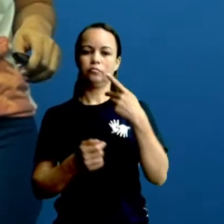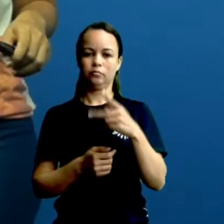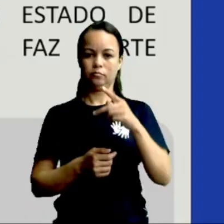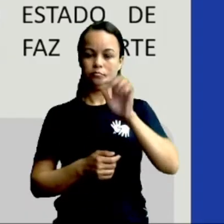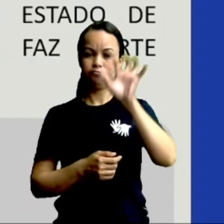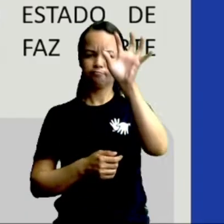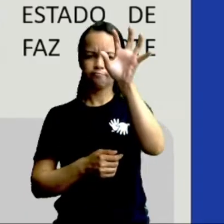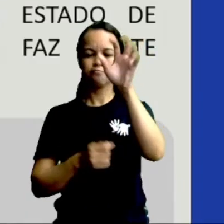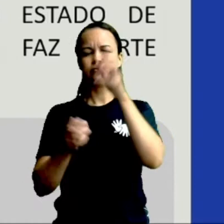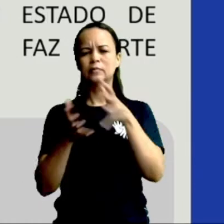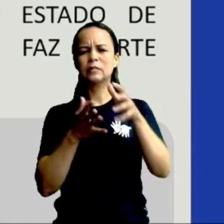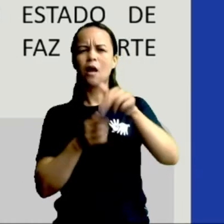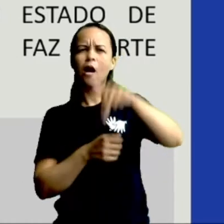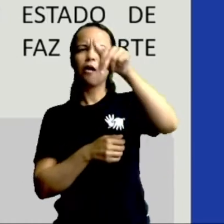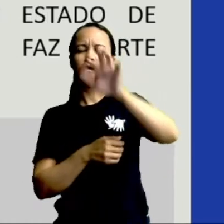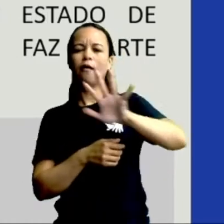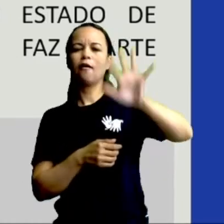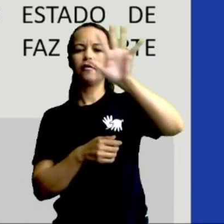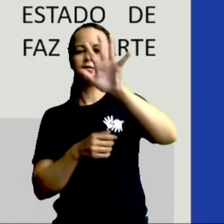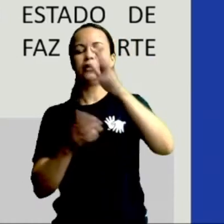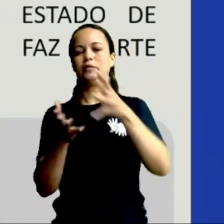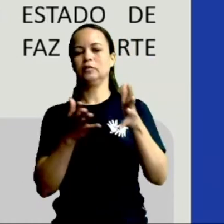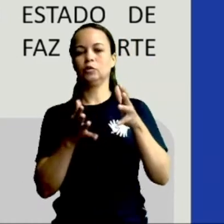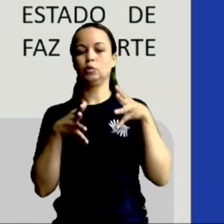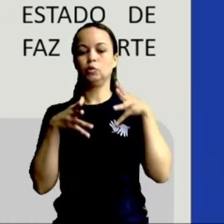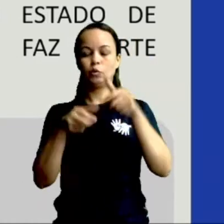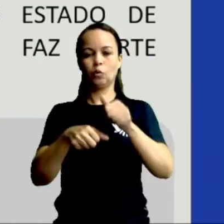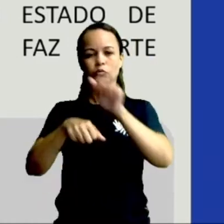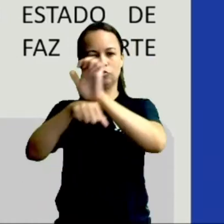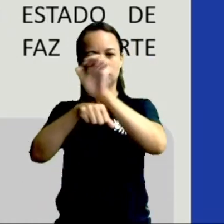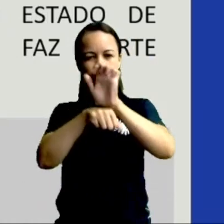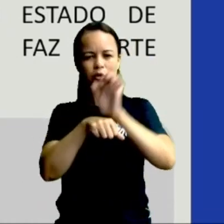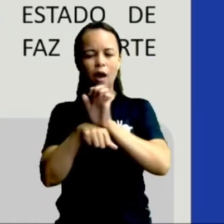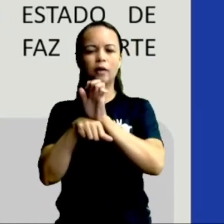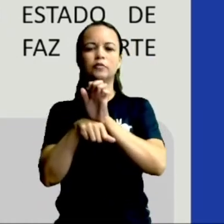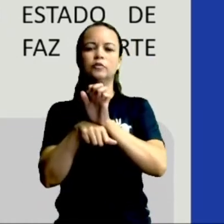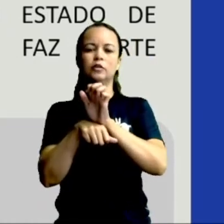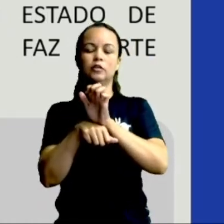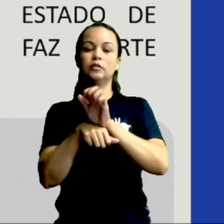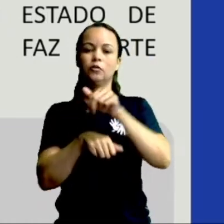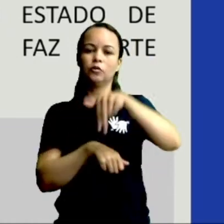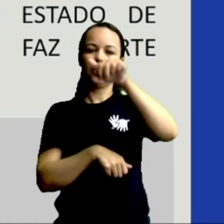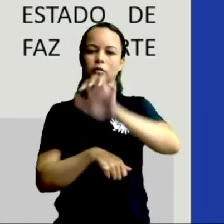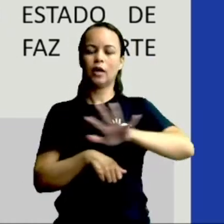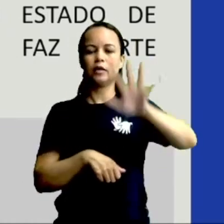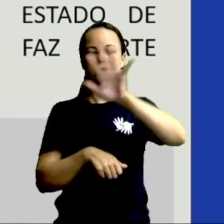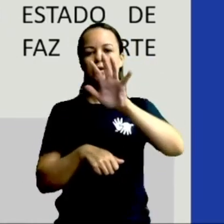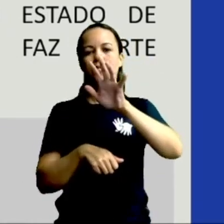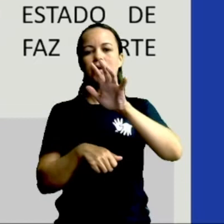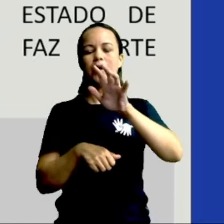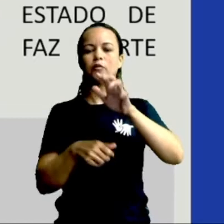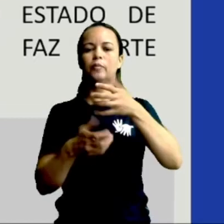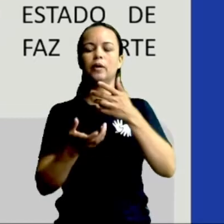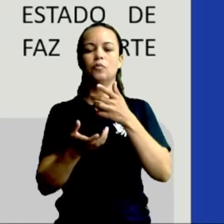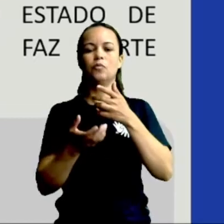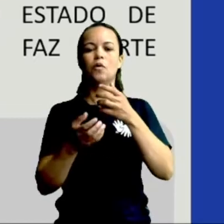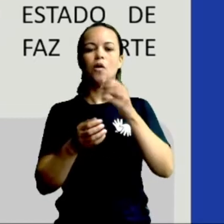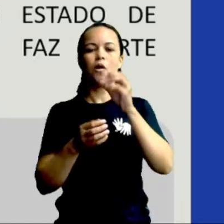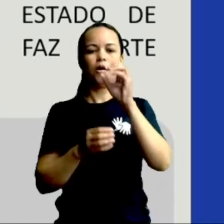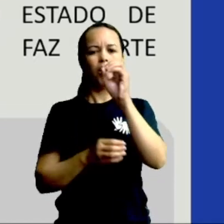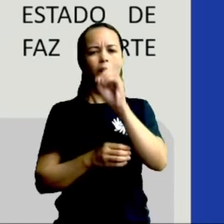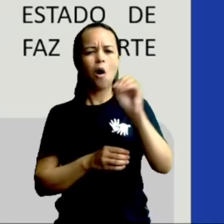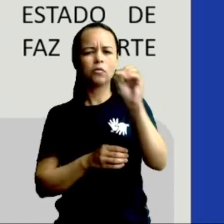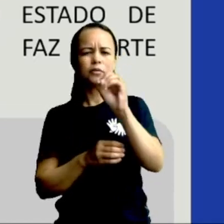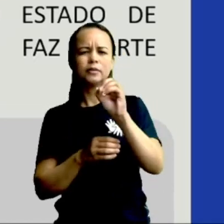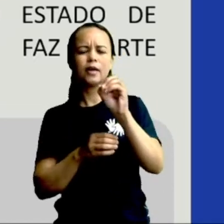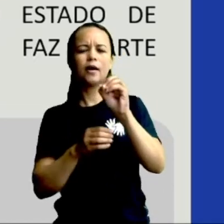você, ó, região Nordeste. Todos os estados da região Nordeste são banhados pelo Oceano Atlântico. É a